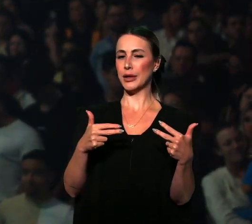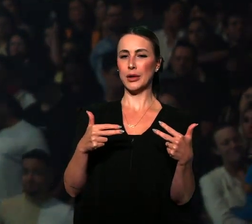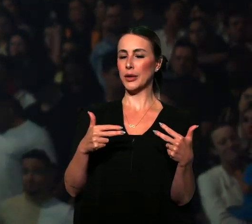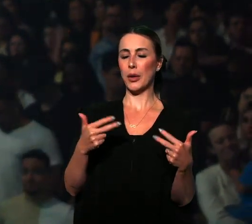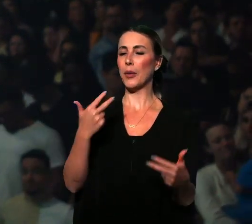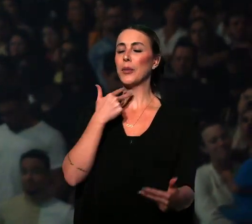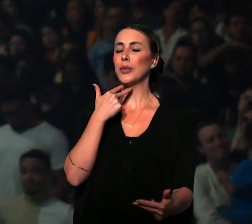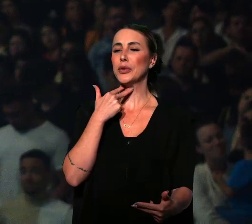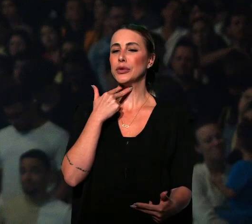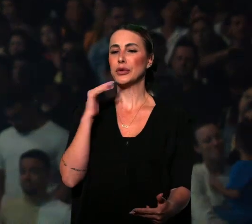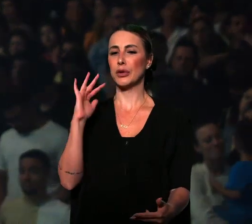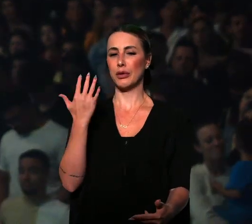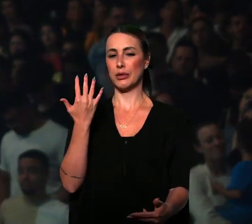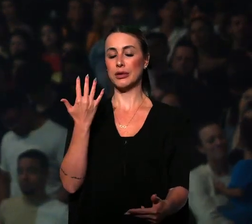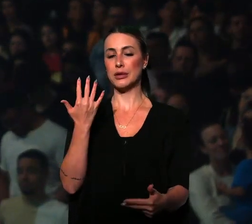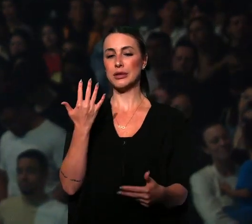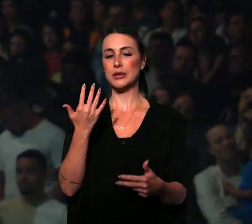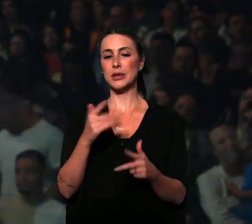momento.